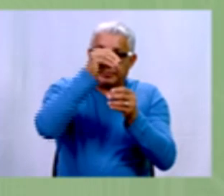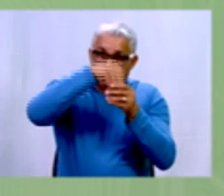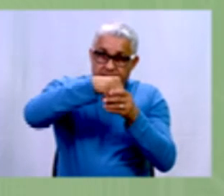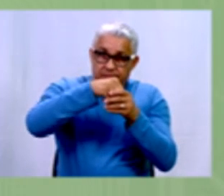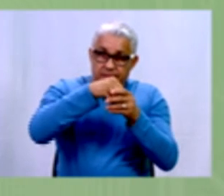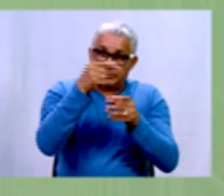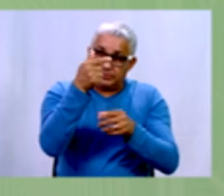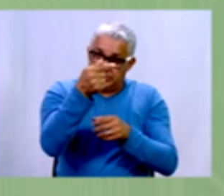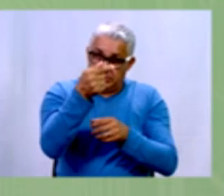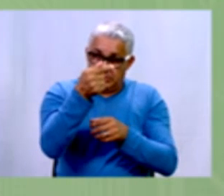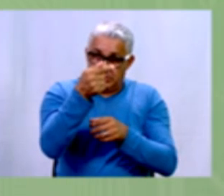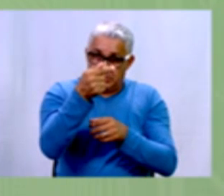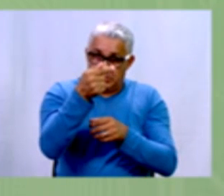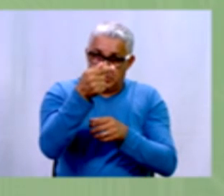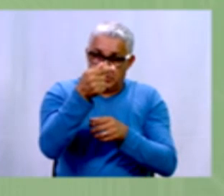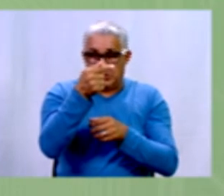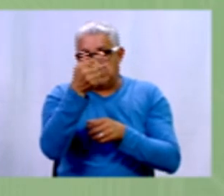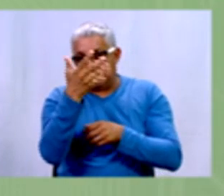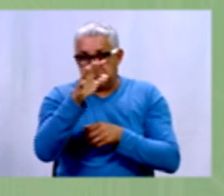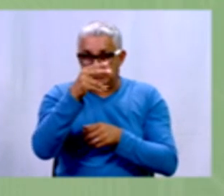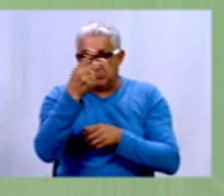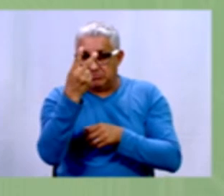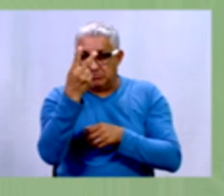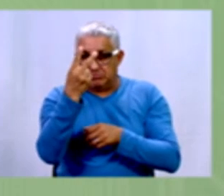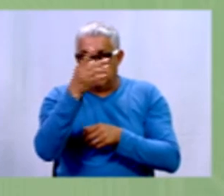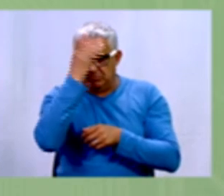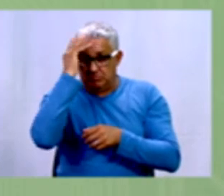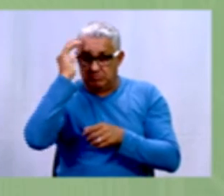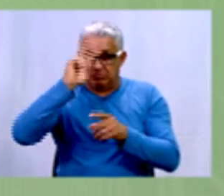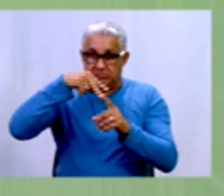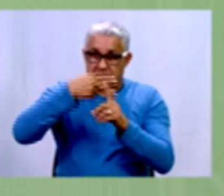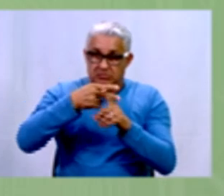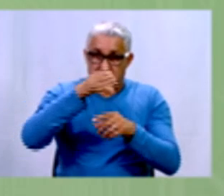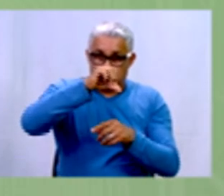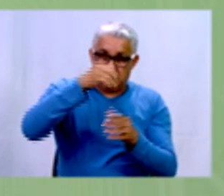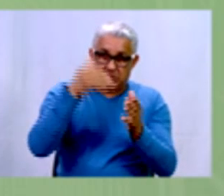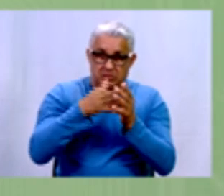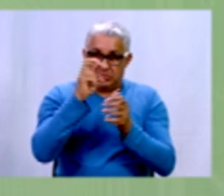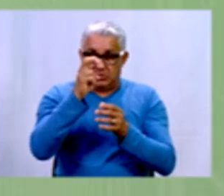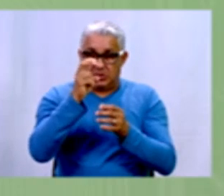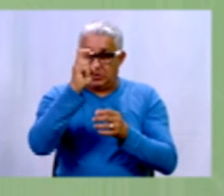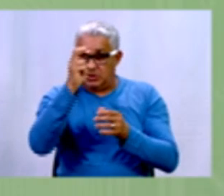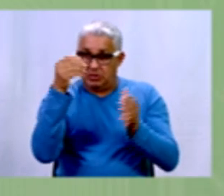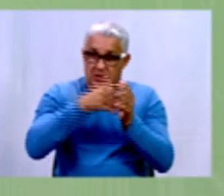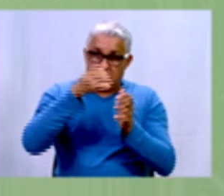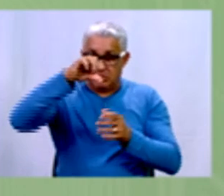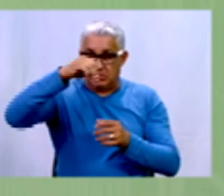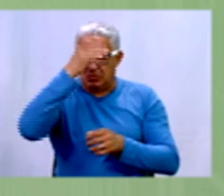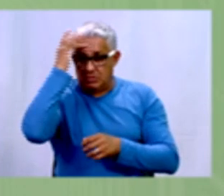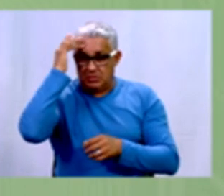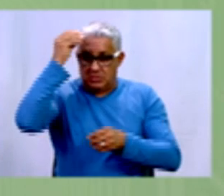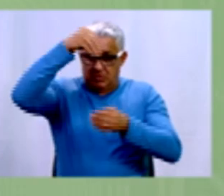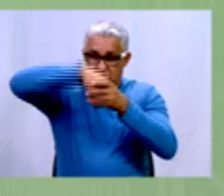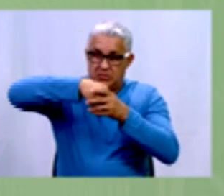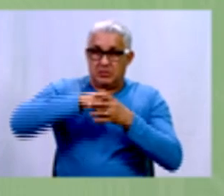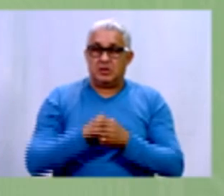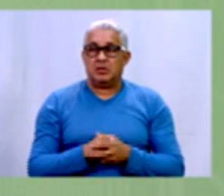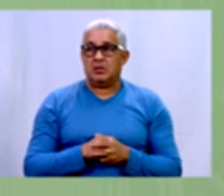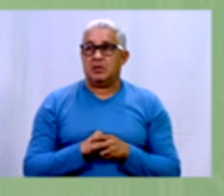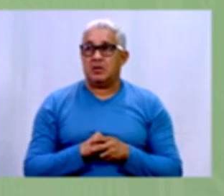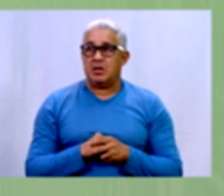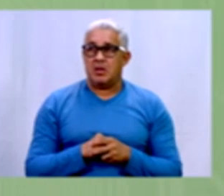de 7, mais ou menos 2 pessoas, então equipes de 9 ou de 5, tá? O que